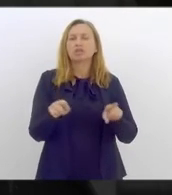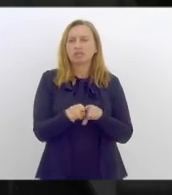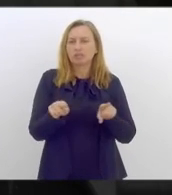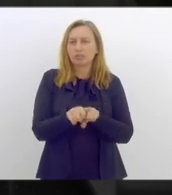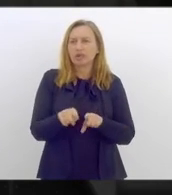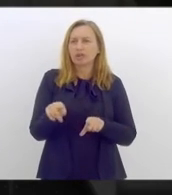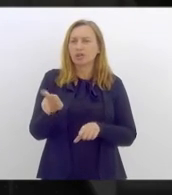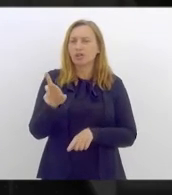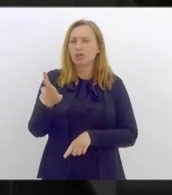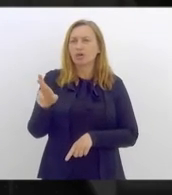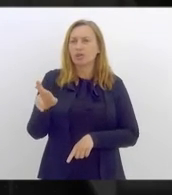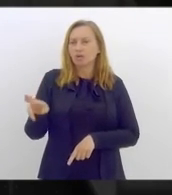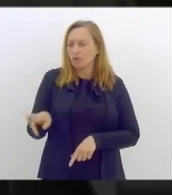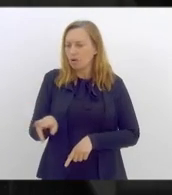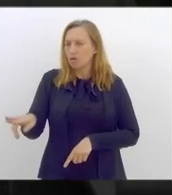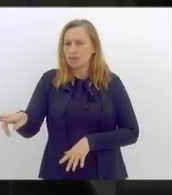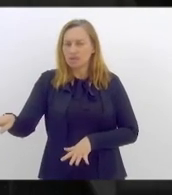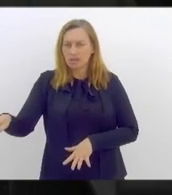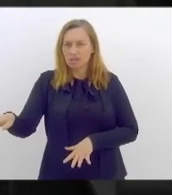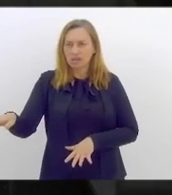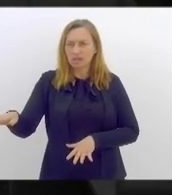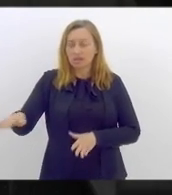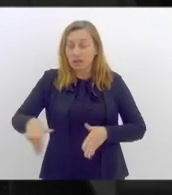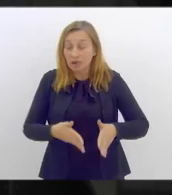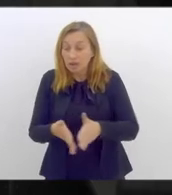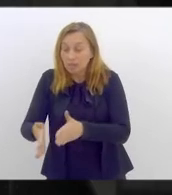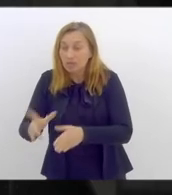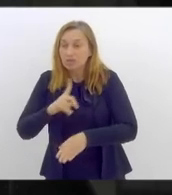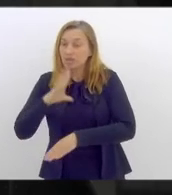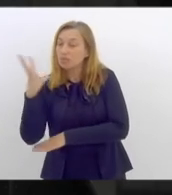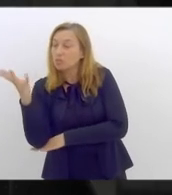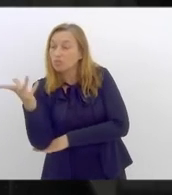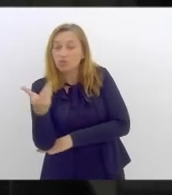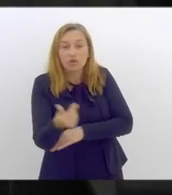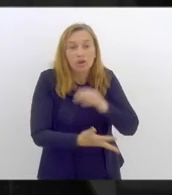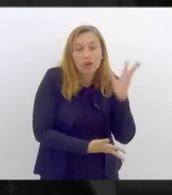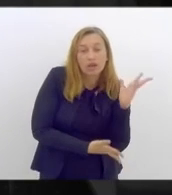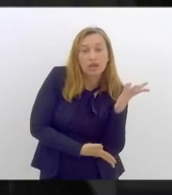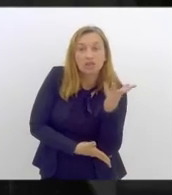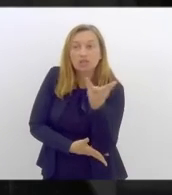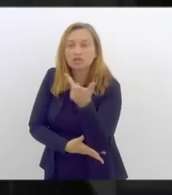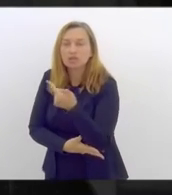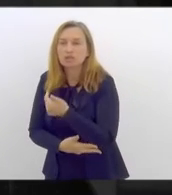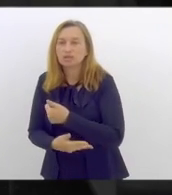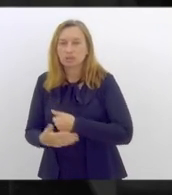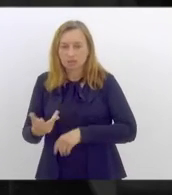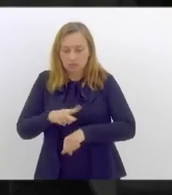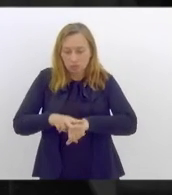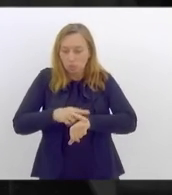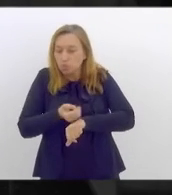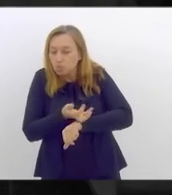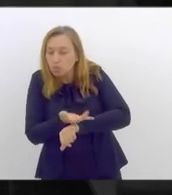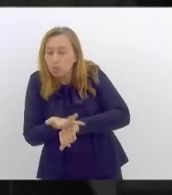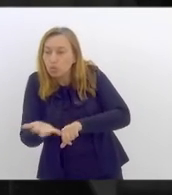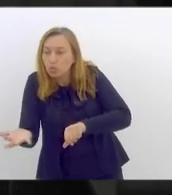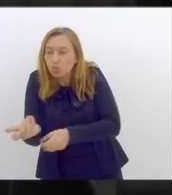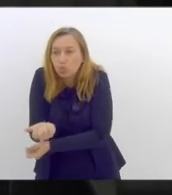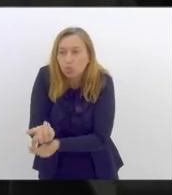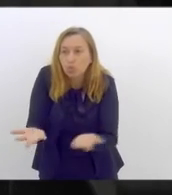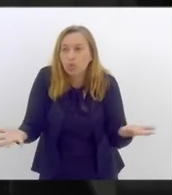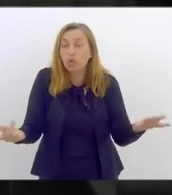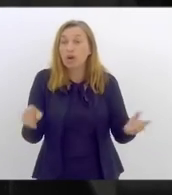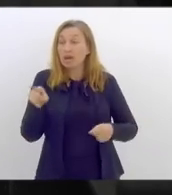por bosques por matas enfim e ali vem sendo alvo ali é alvo tem sido alvo de uma disputa